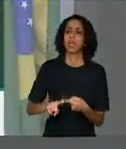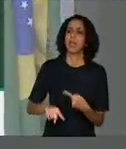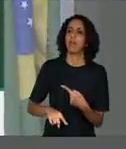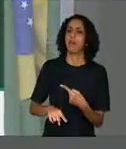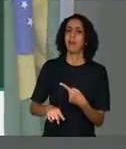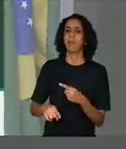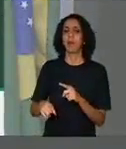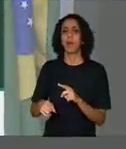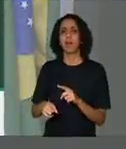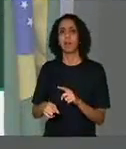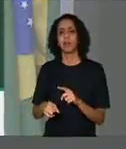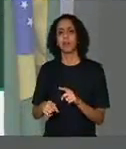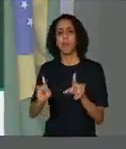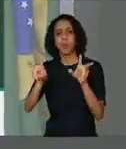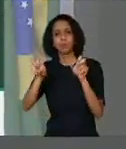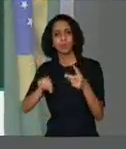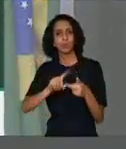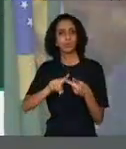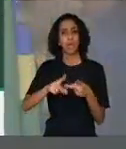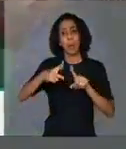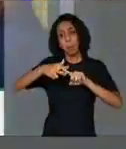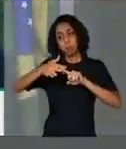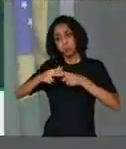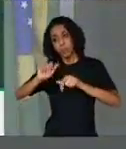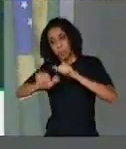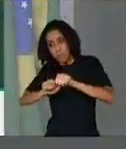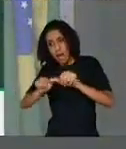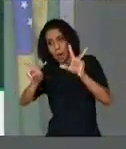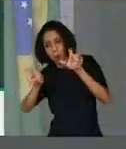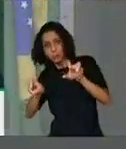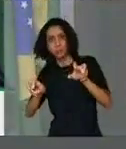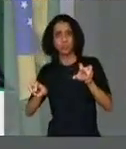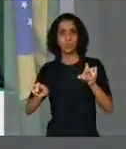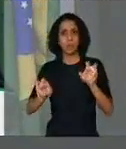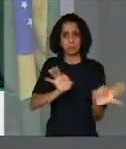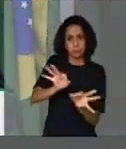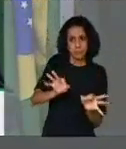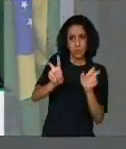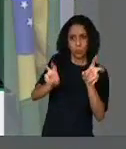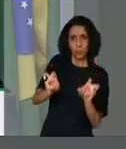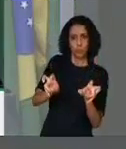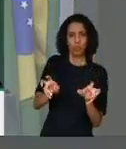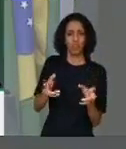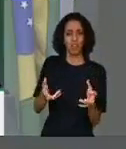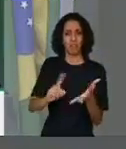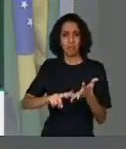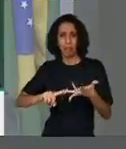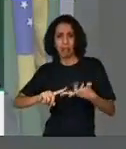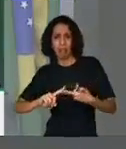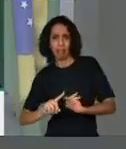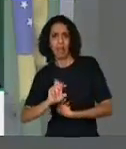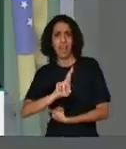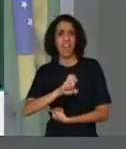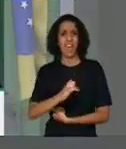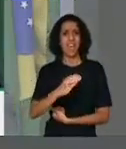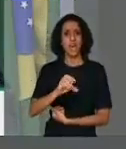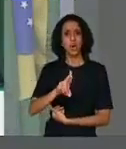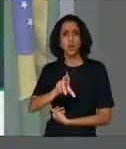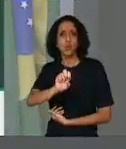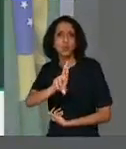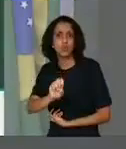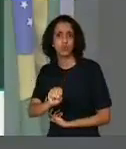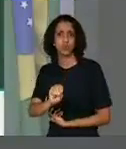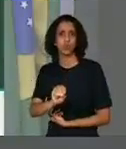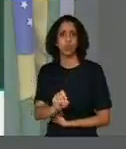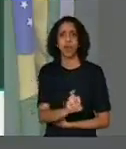é recurso para a forma da matéria, para a matéria da forma, enfim, é recurso que não acaba mais e